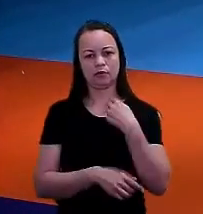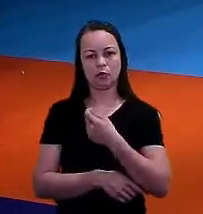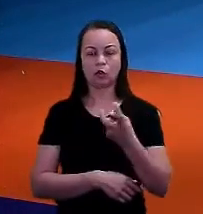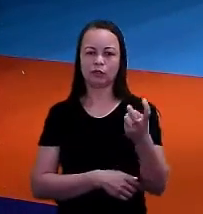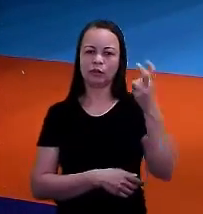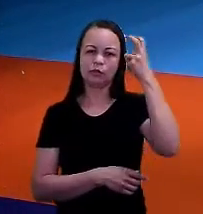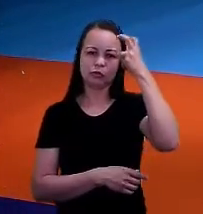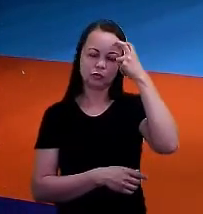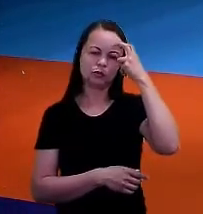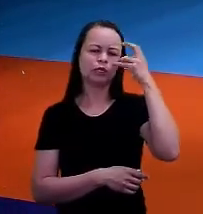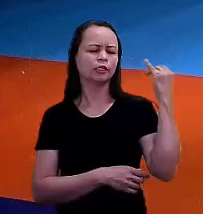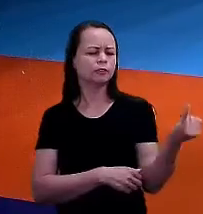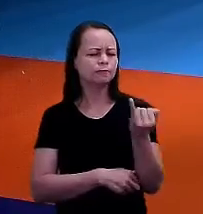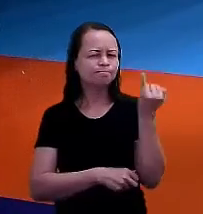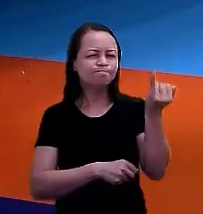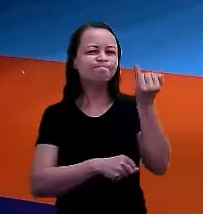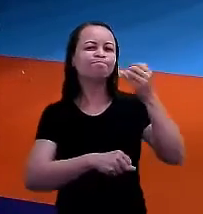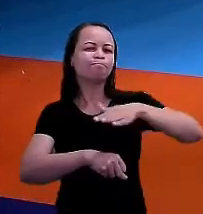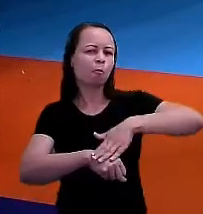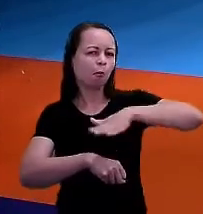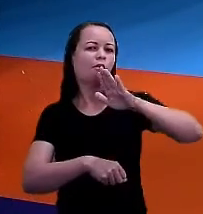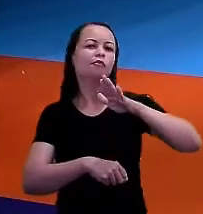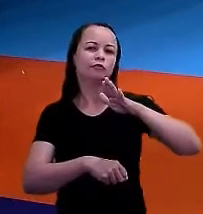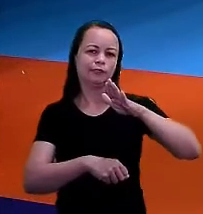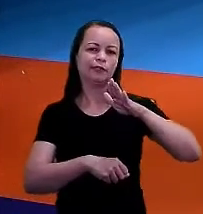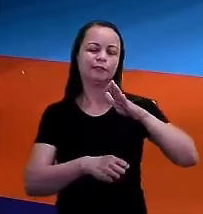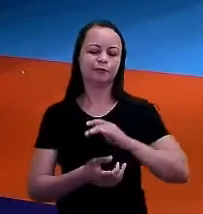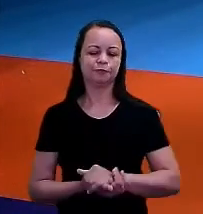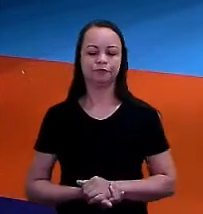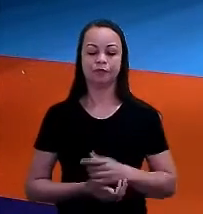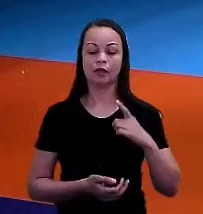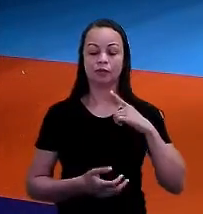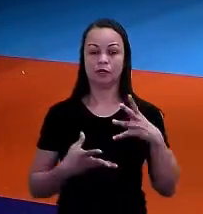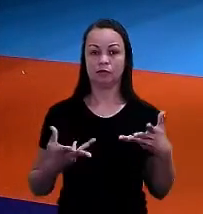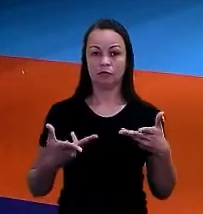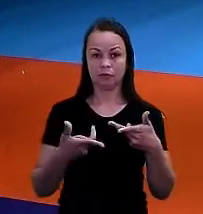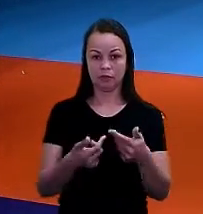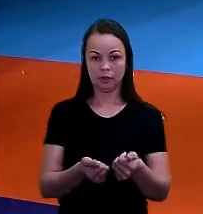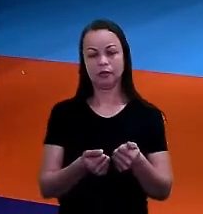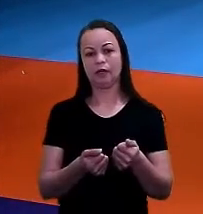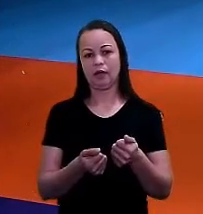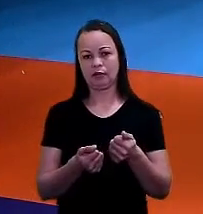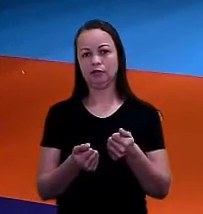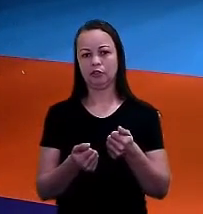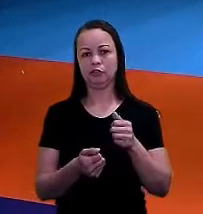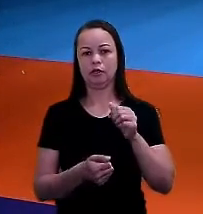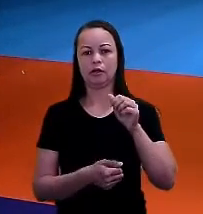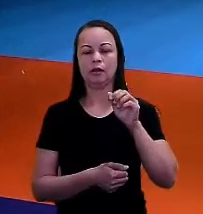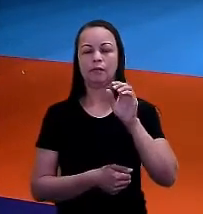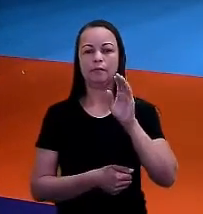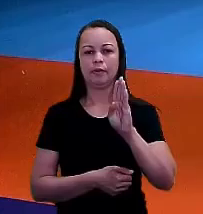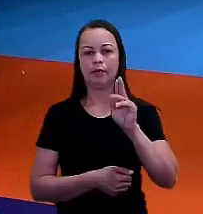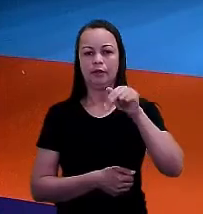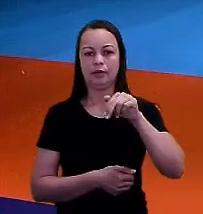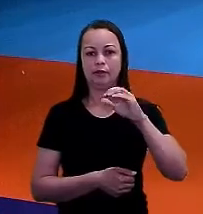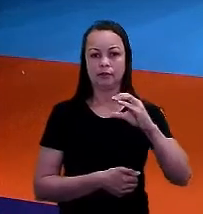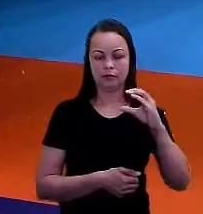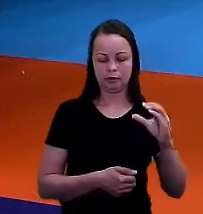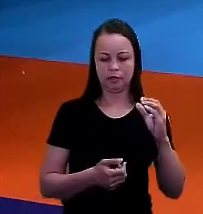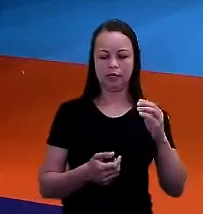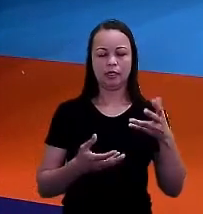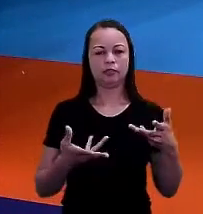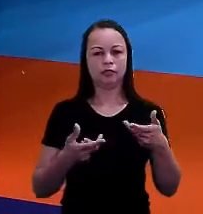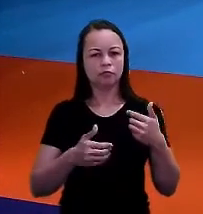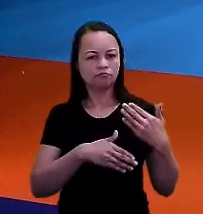que é tão rica. Temos aqui habilidades que vamos desenvolver, tá? Hoje aqui